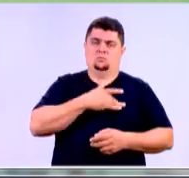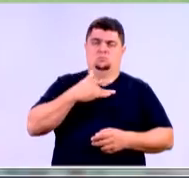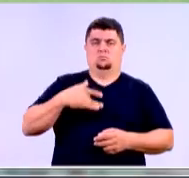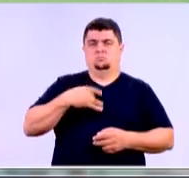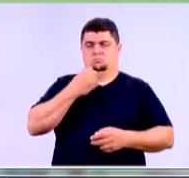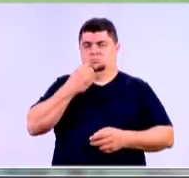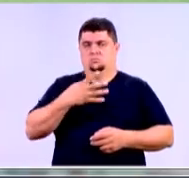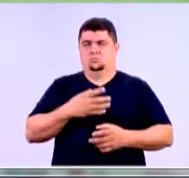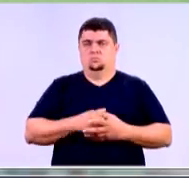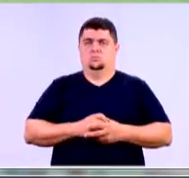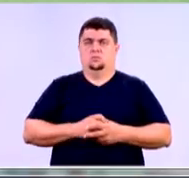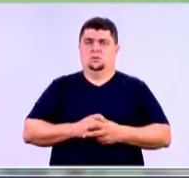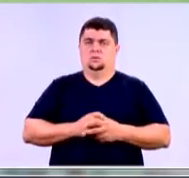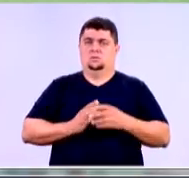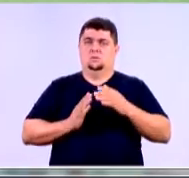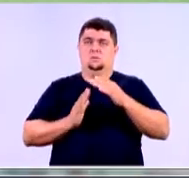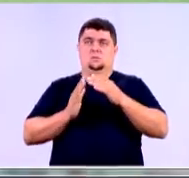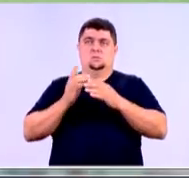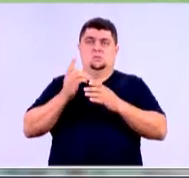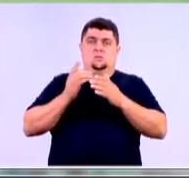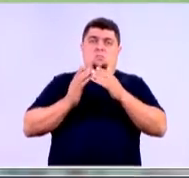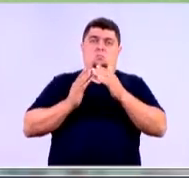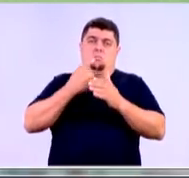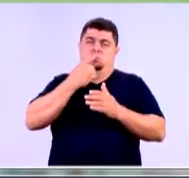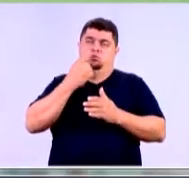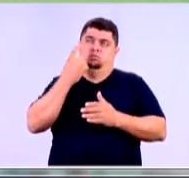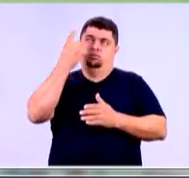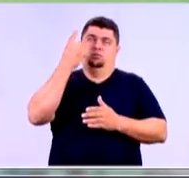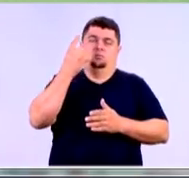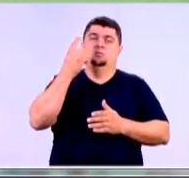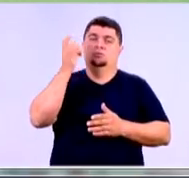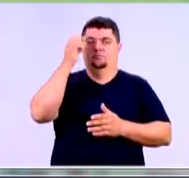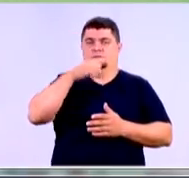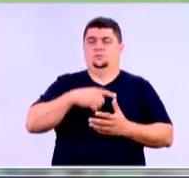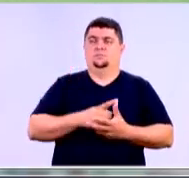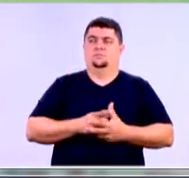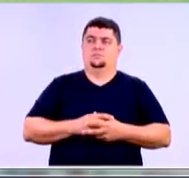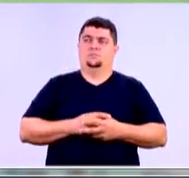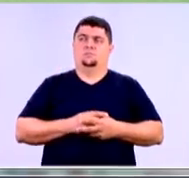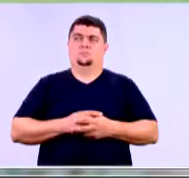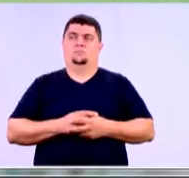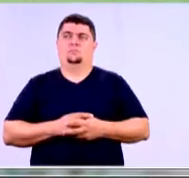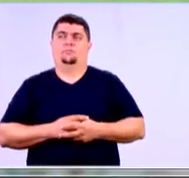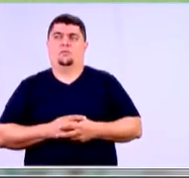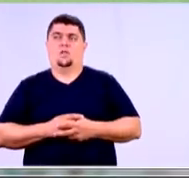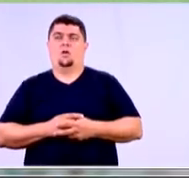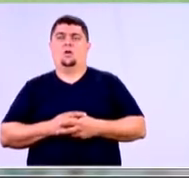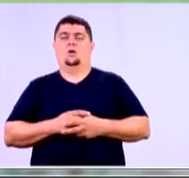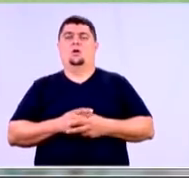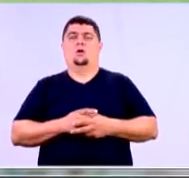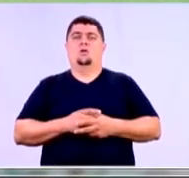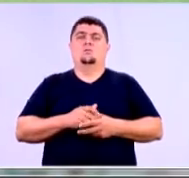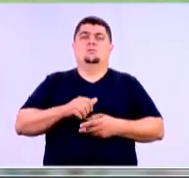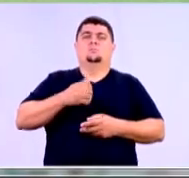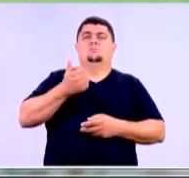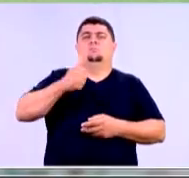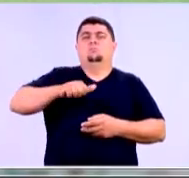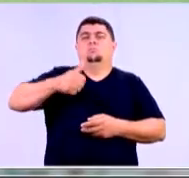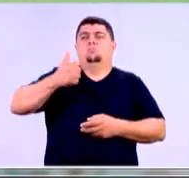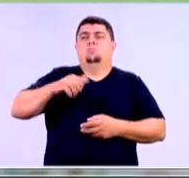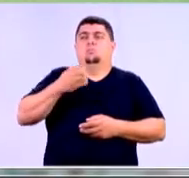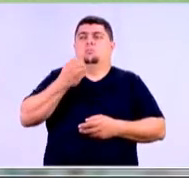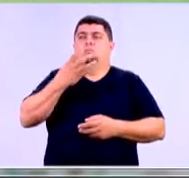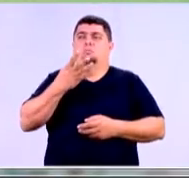estiver perto de 1, já está mais perigoso, né? Já está perigoso, porque deixa muito alto. Muito alto. Vamos falar da qualidade desse endividamento. Esse endividamento foi